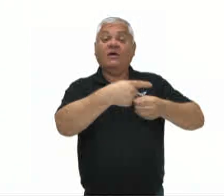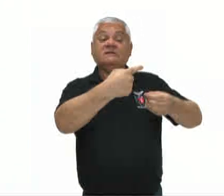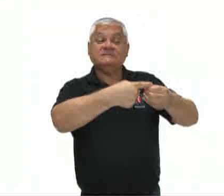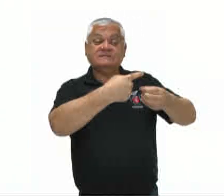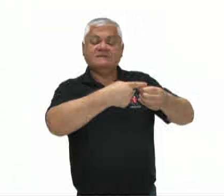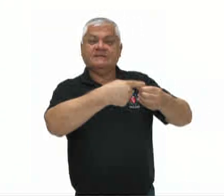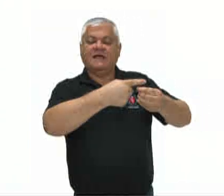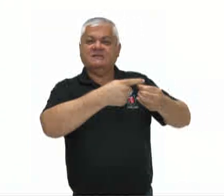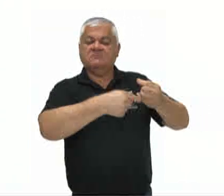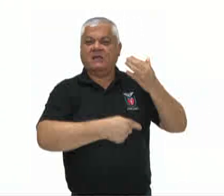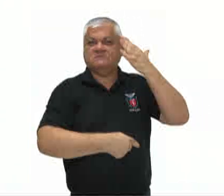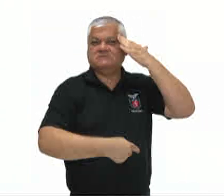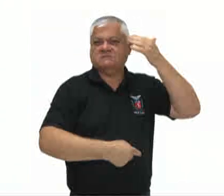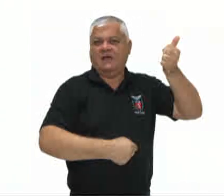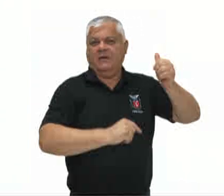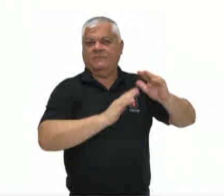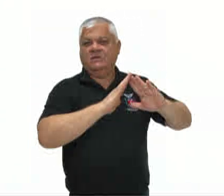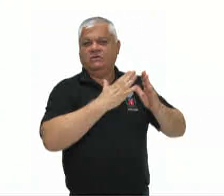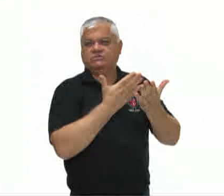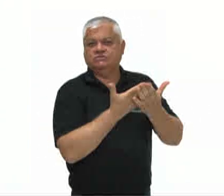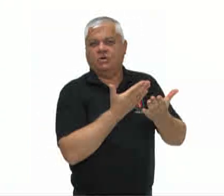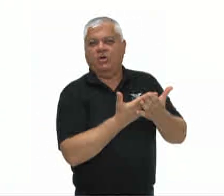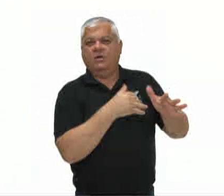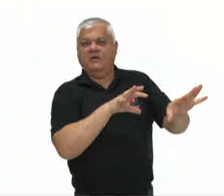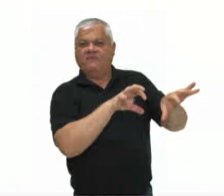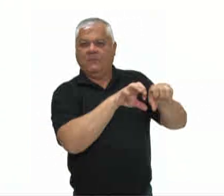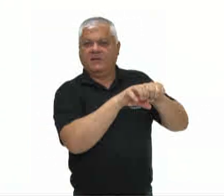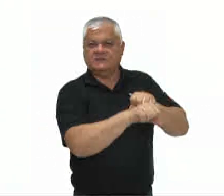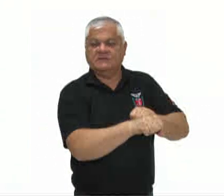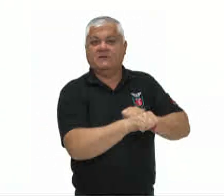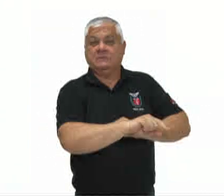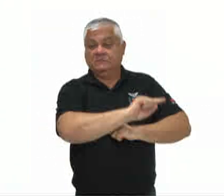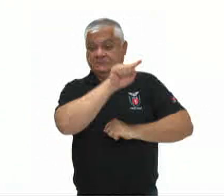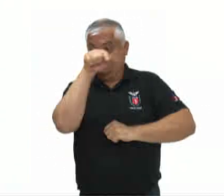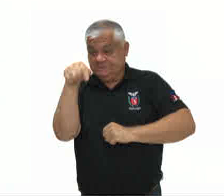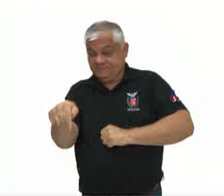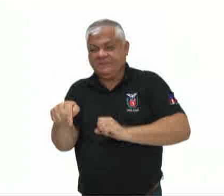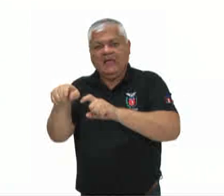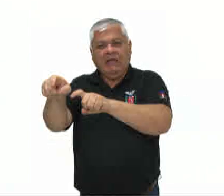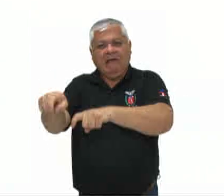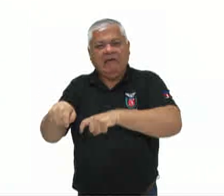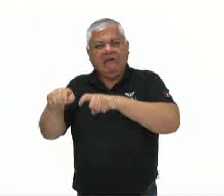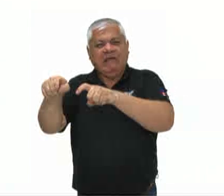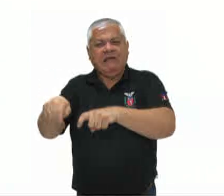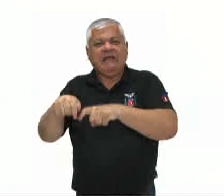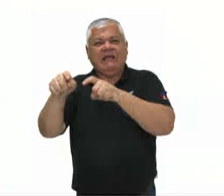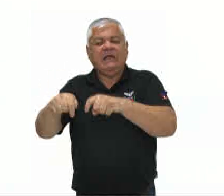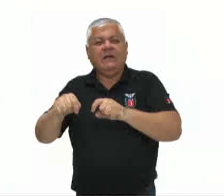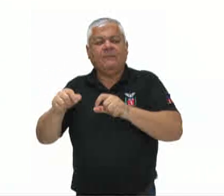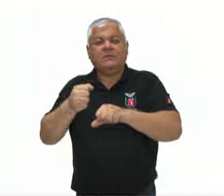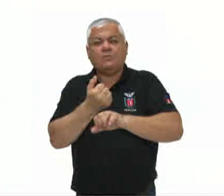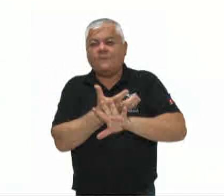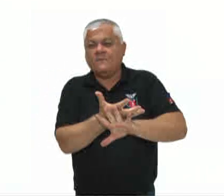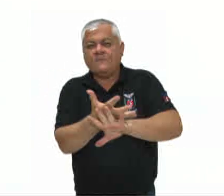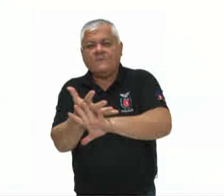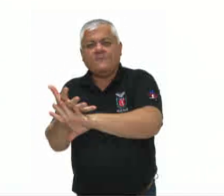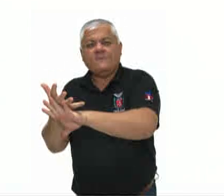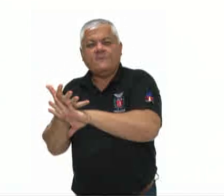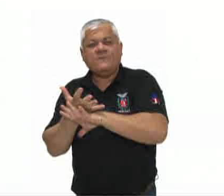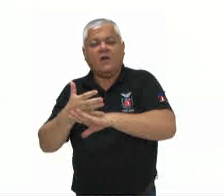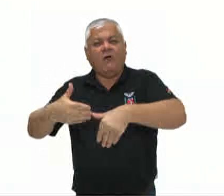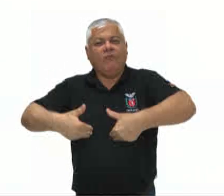do saber, da escola, da sua formação. Já por sua vez, o campo seria o lugar da seca, da fome e do